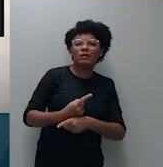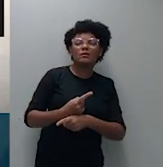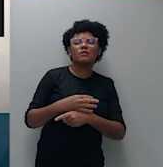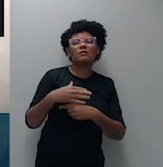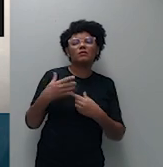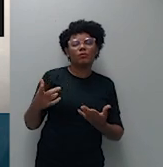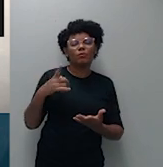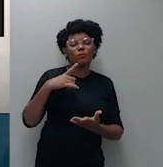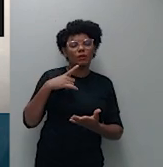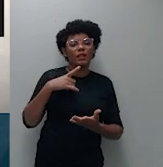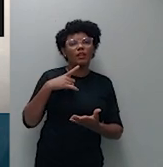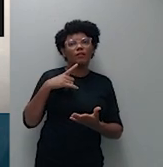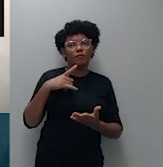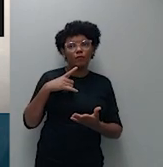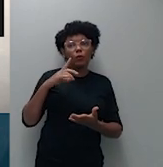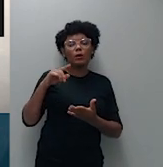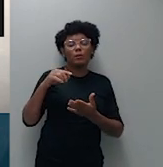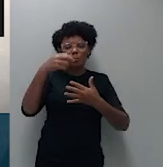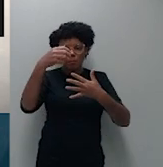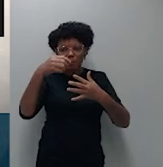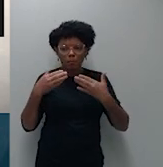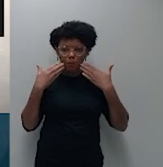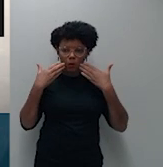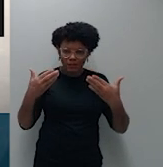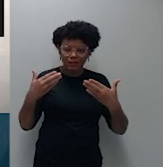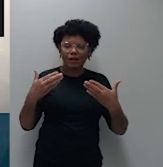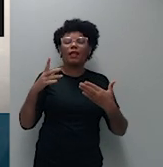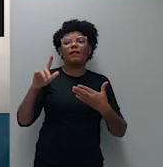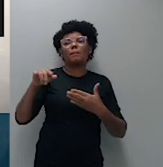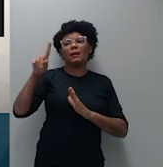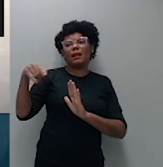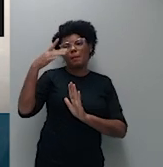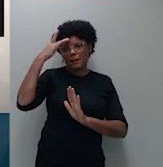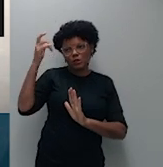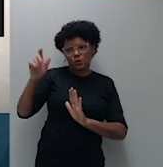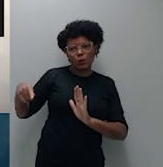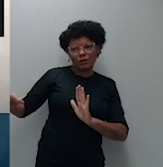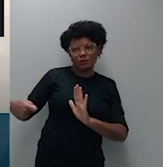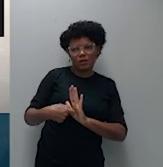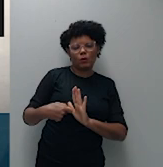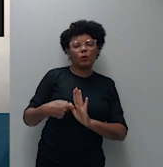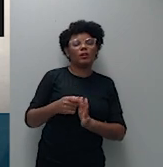apontadas pela recorrente é como voz